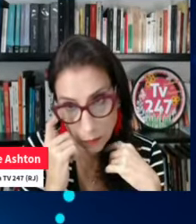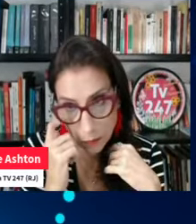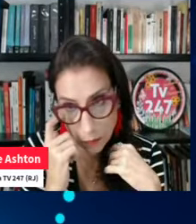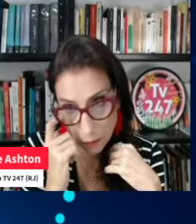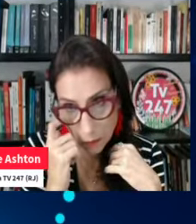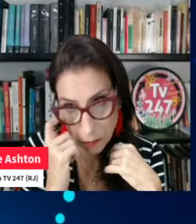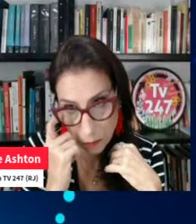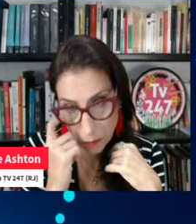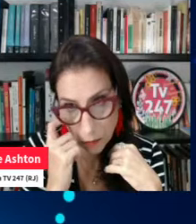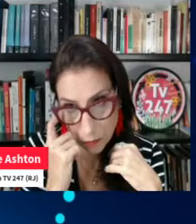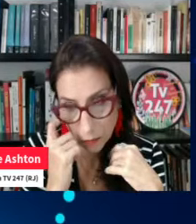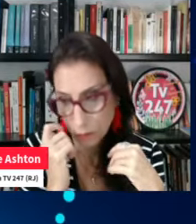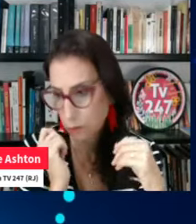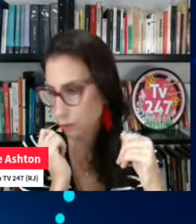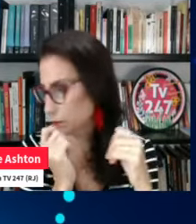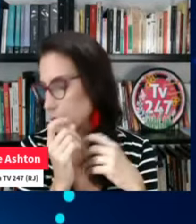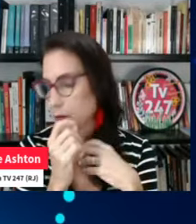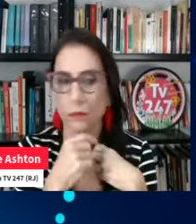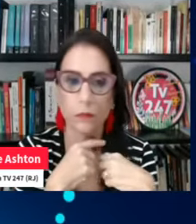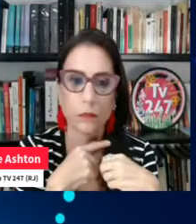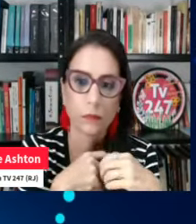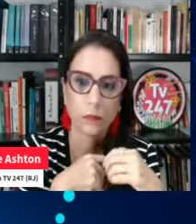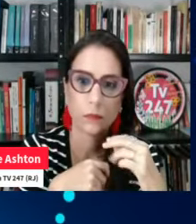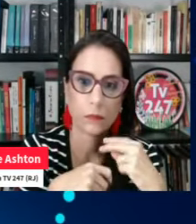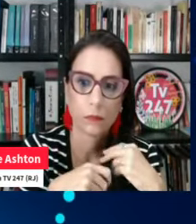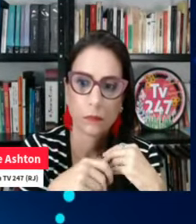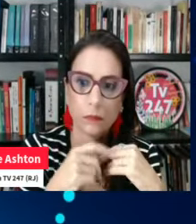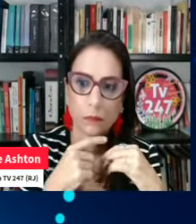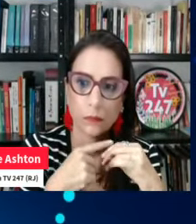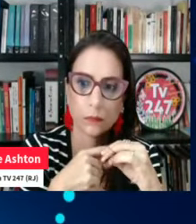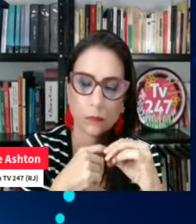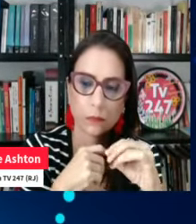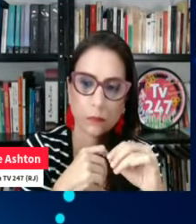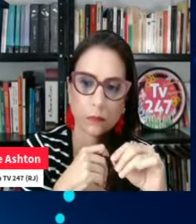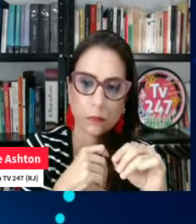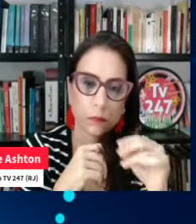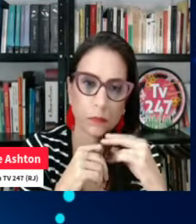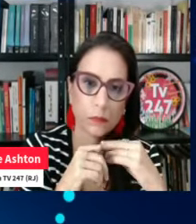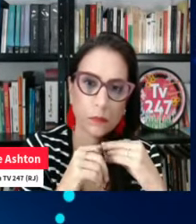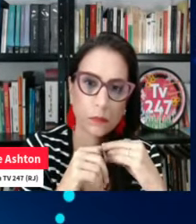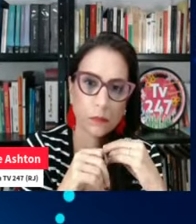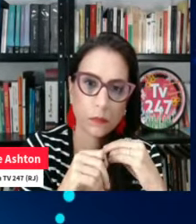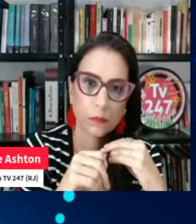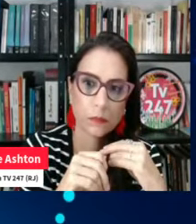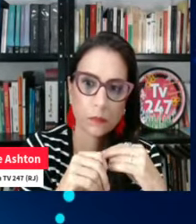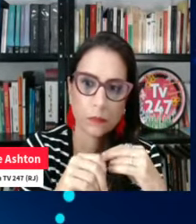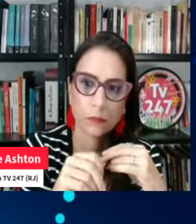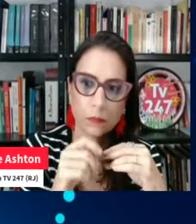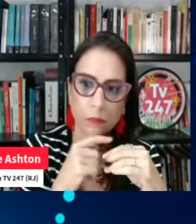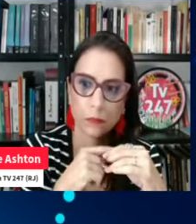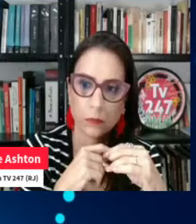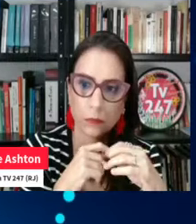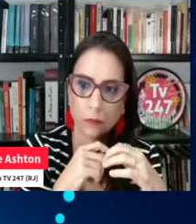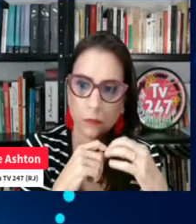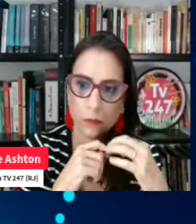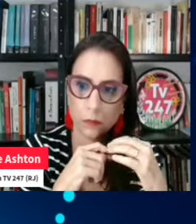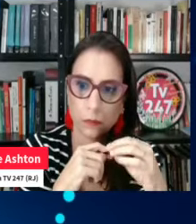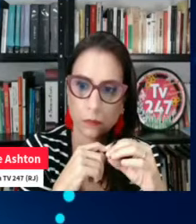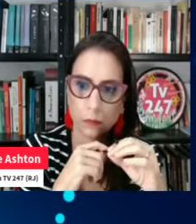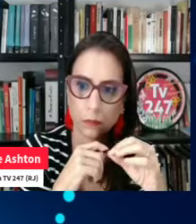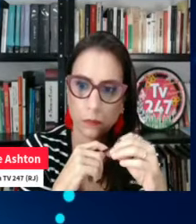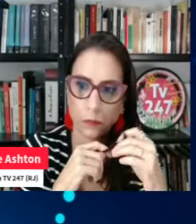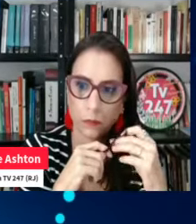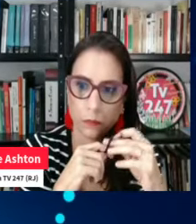pela soltura do Chiquinho Brazão. Porque o voto, a não aprovação da prisão preventiva